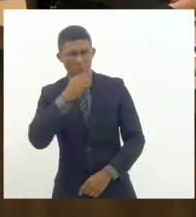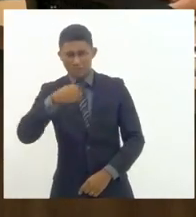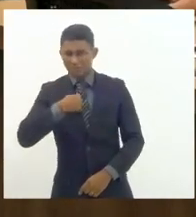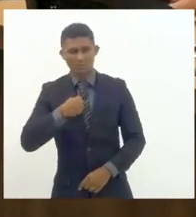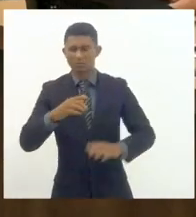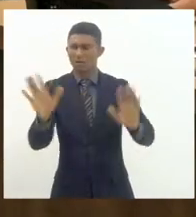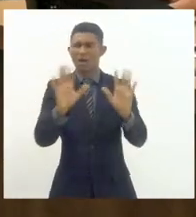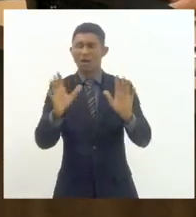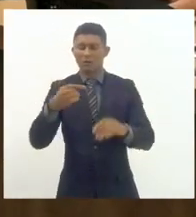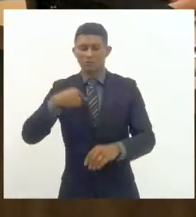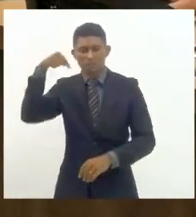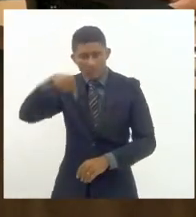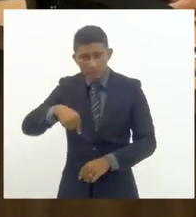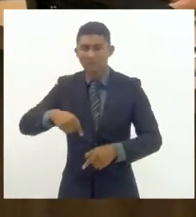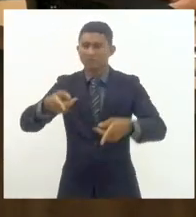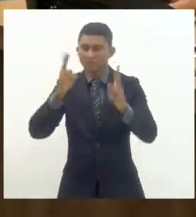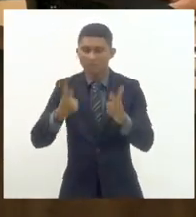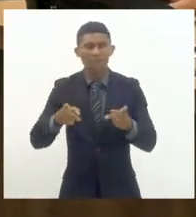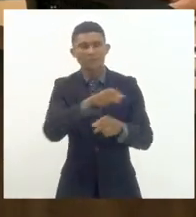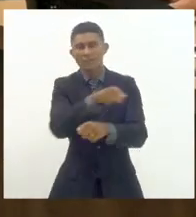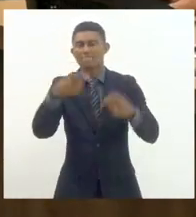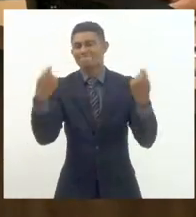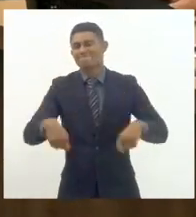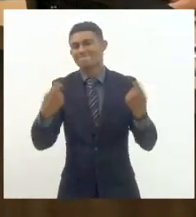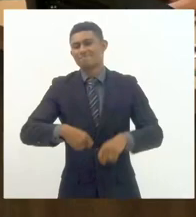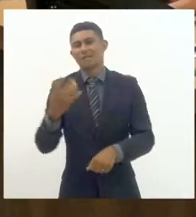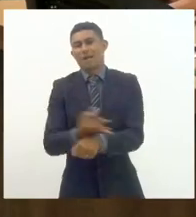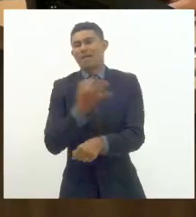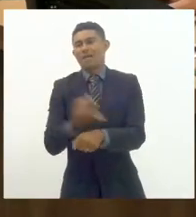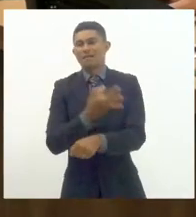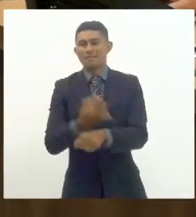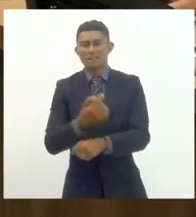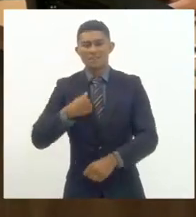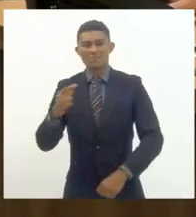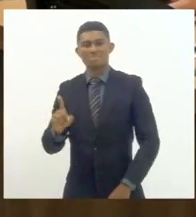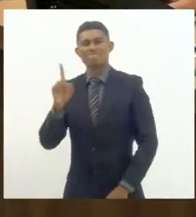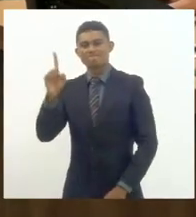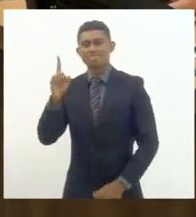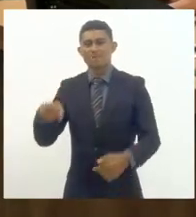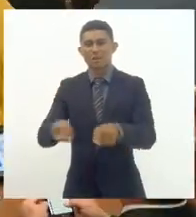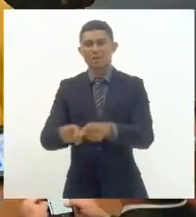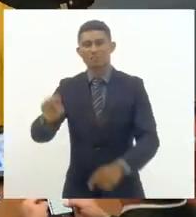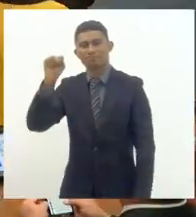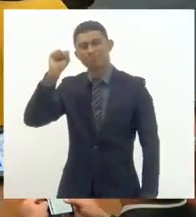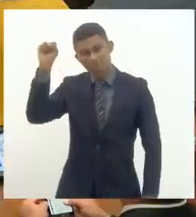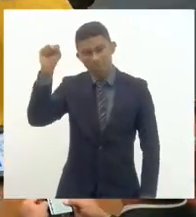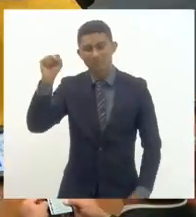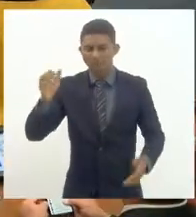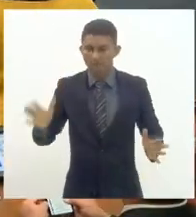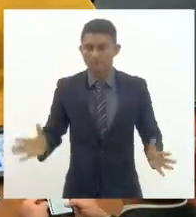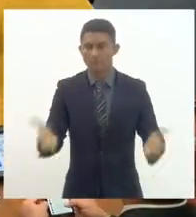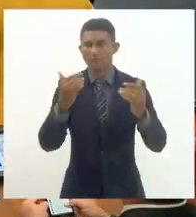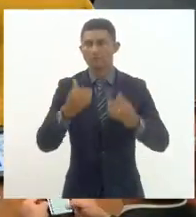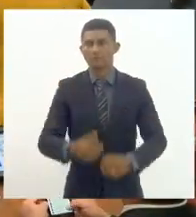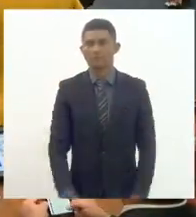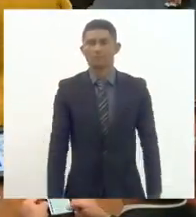Enquanto eu estiver aqui, vão ter que me aturar de cabeça erguida e de punho cerrado. Vamos que vamos.